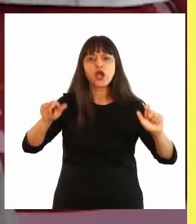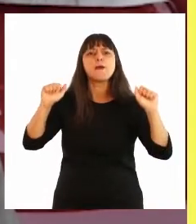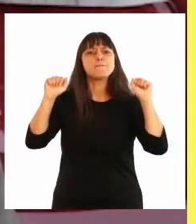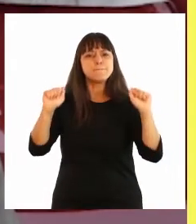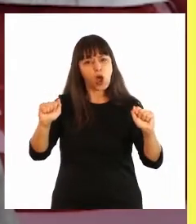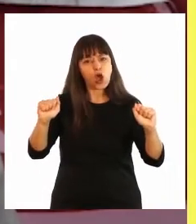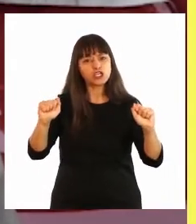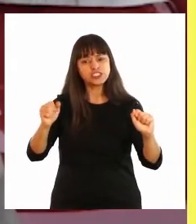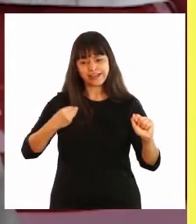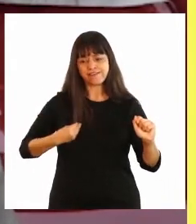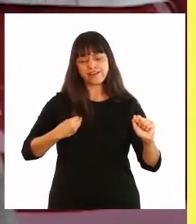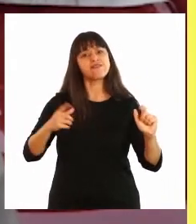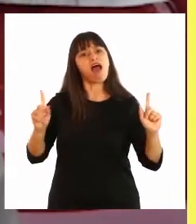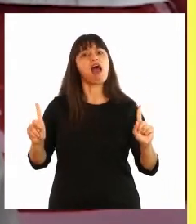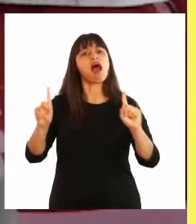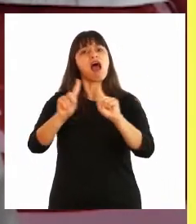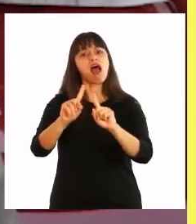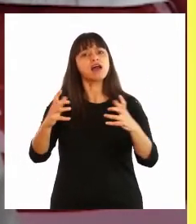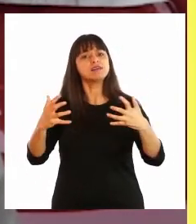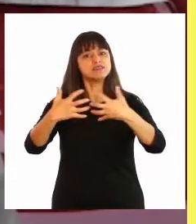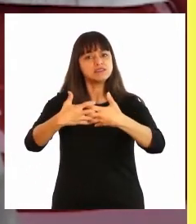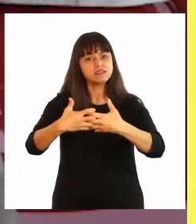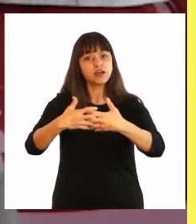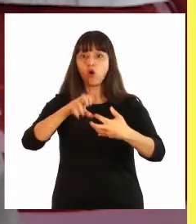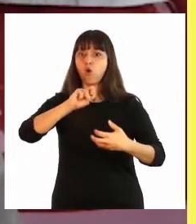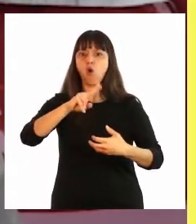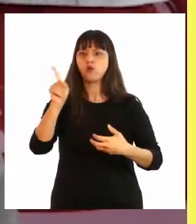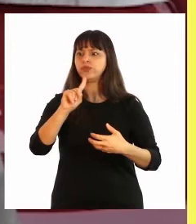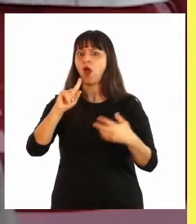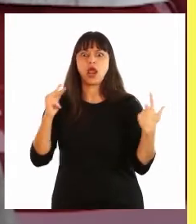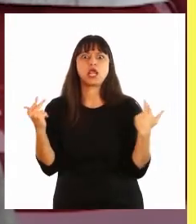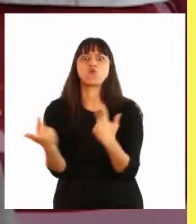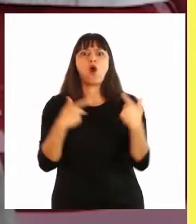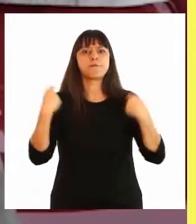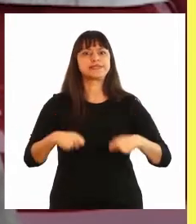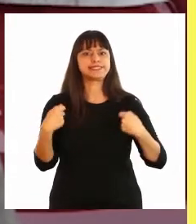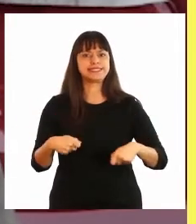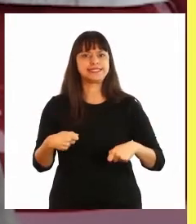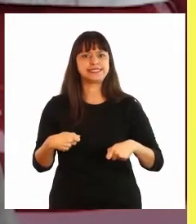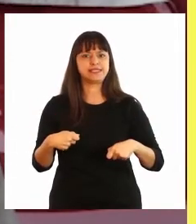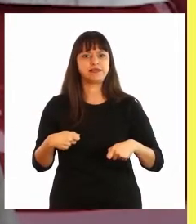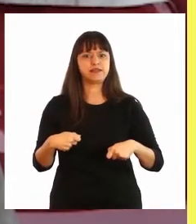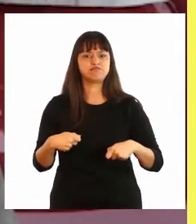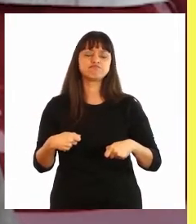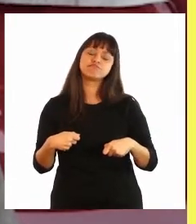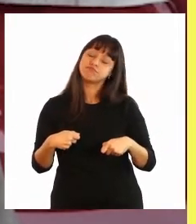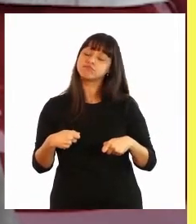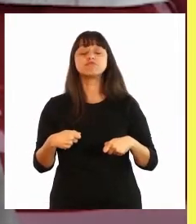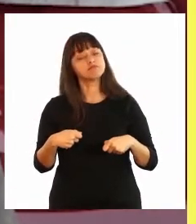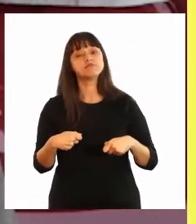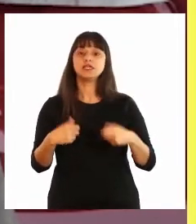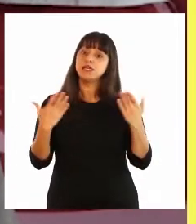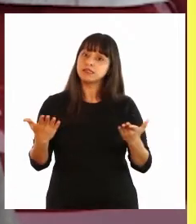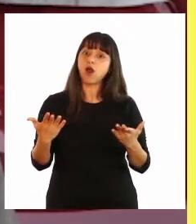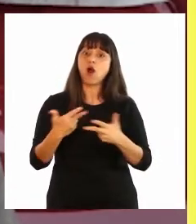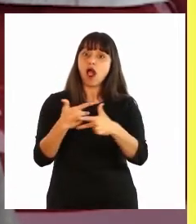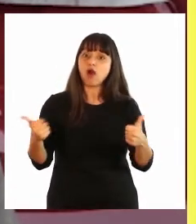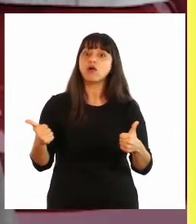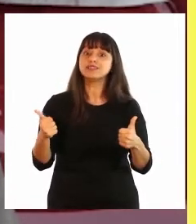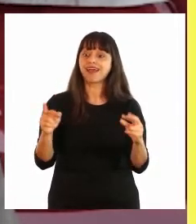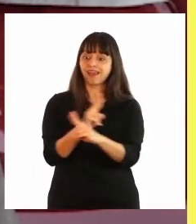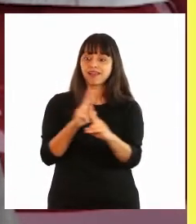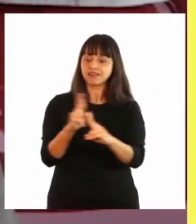o mesmo lugar, ou tudo tem que ser universalizado? Então, acho que tem muito das coisas que acabam acontecendo dentro dessa